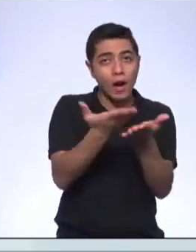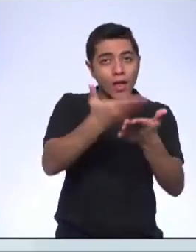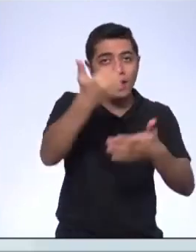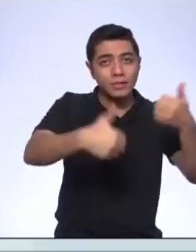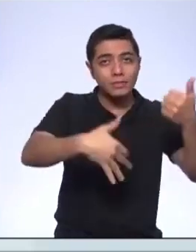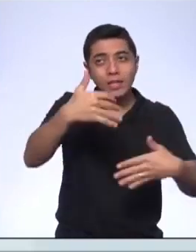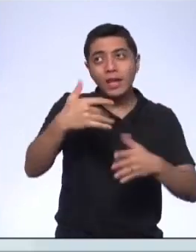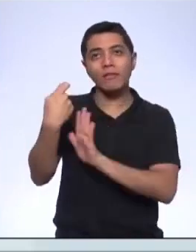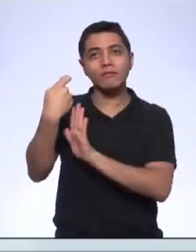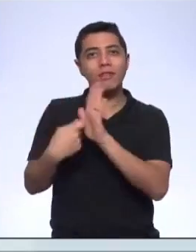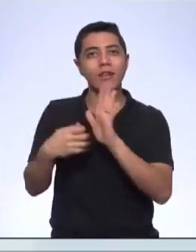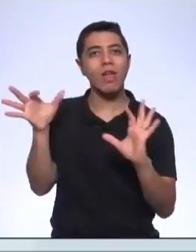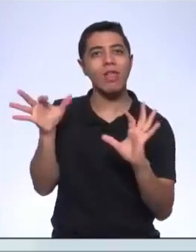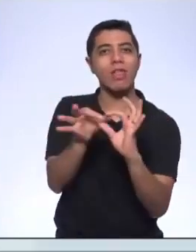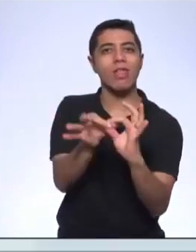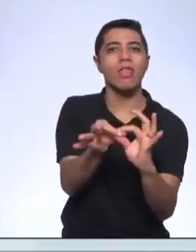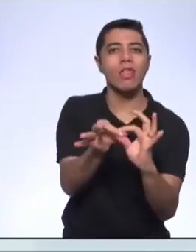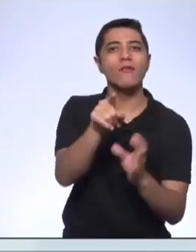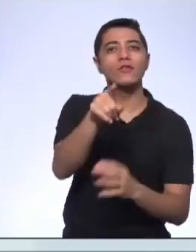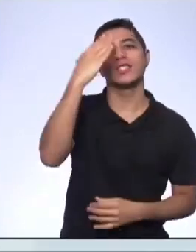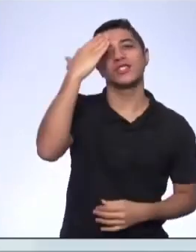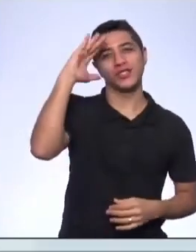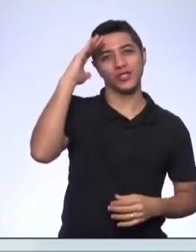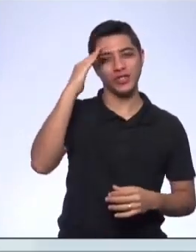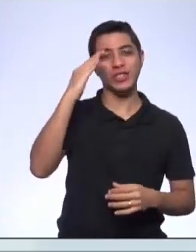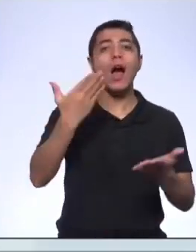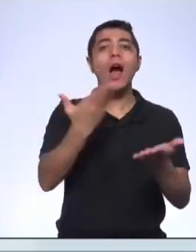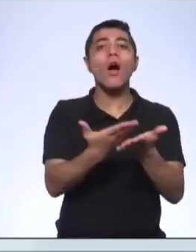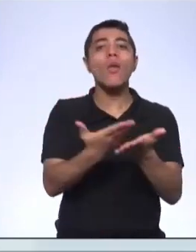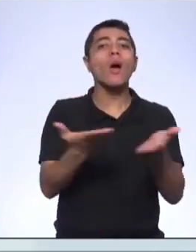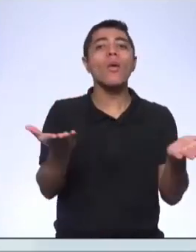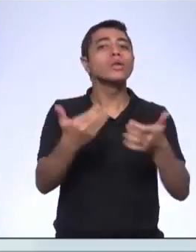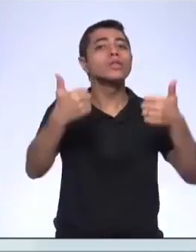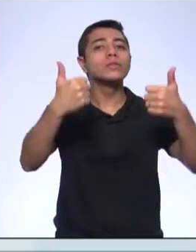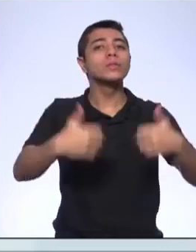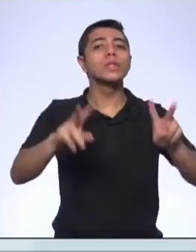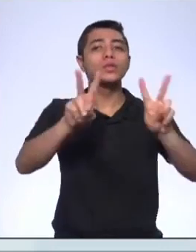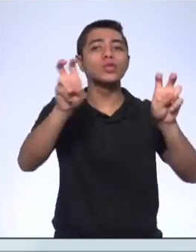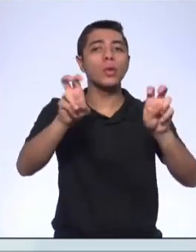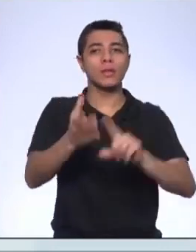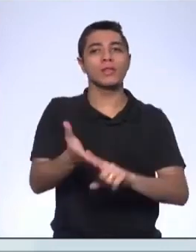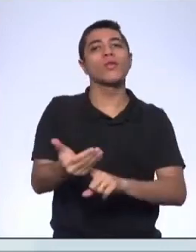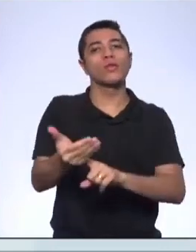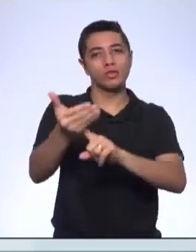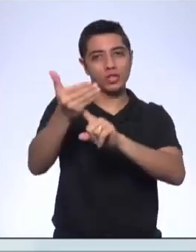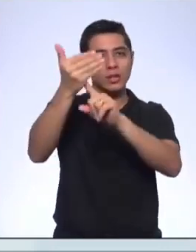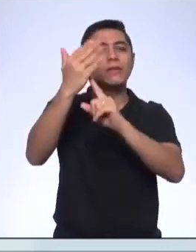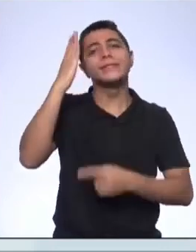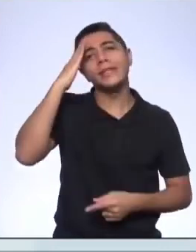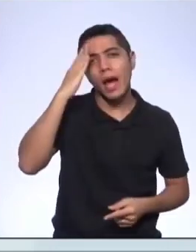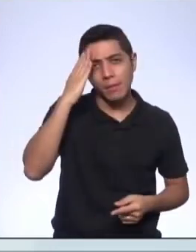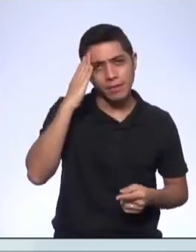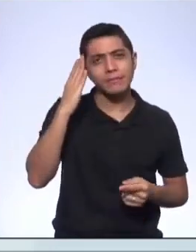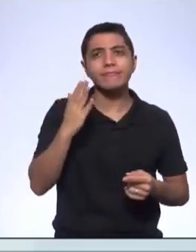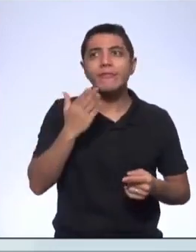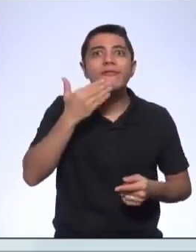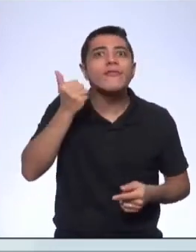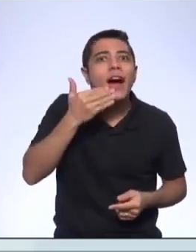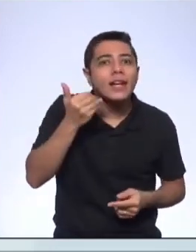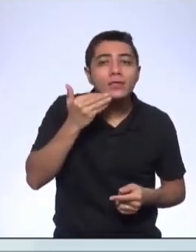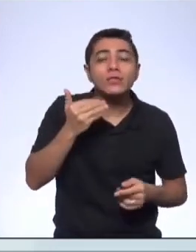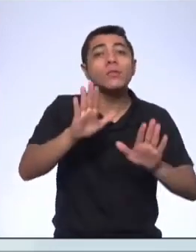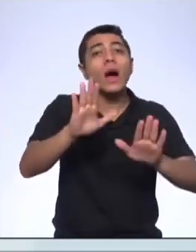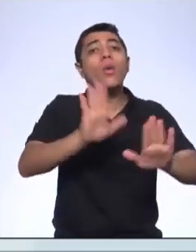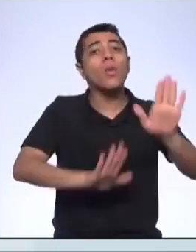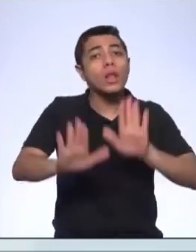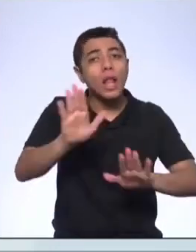nossa conversa de hoje, que é a tecnologia que vem aí com uma certa facilidade e o cuidado das